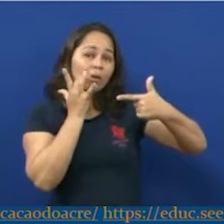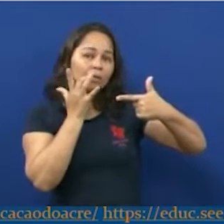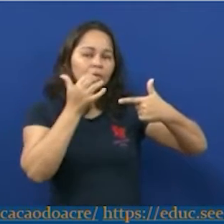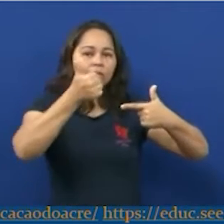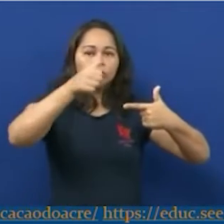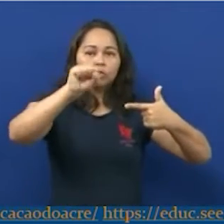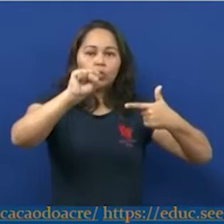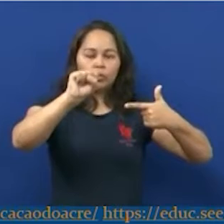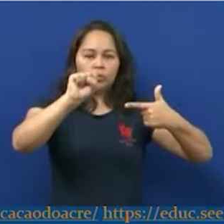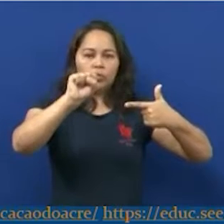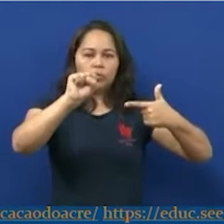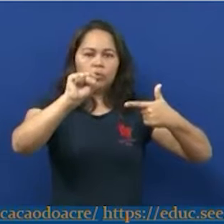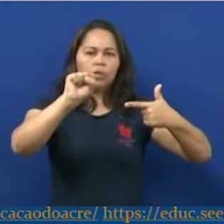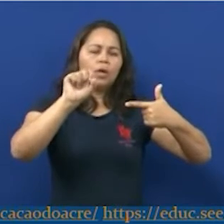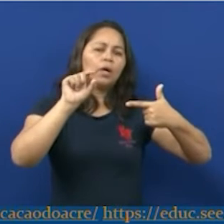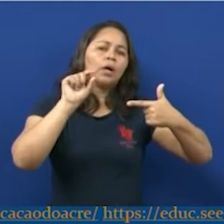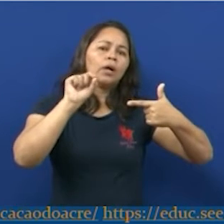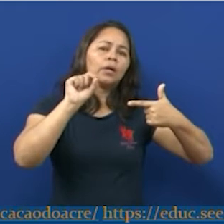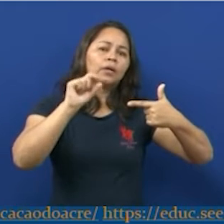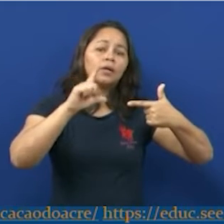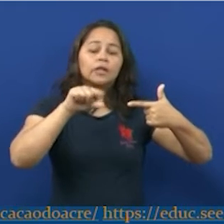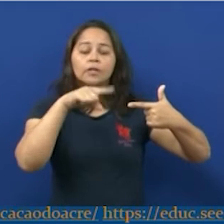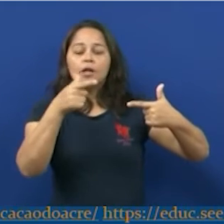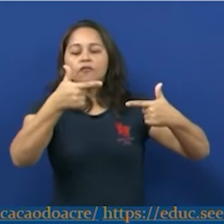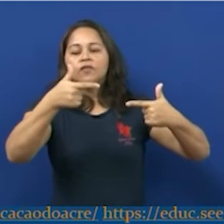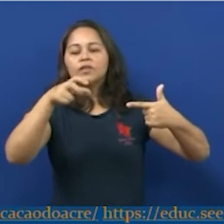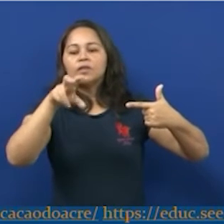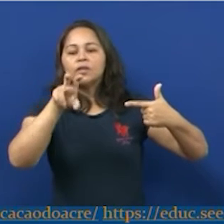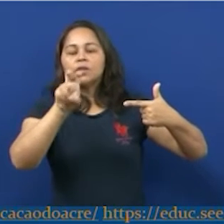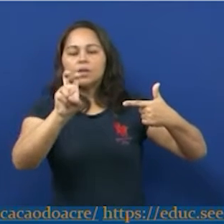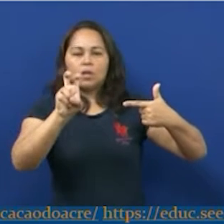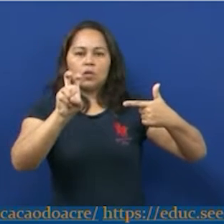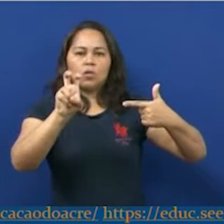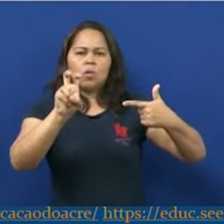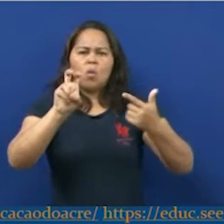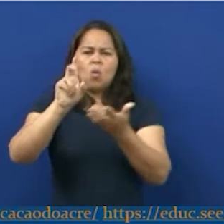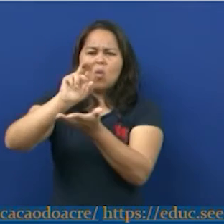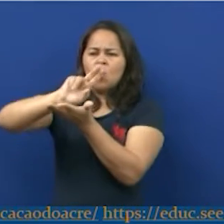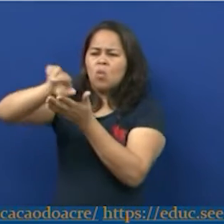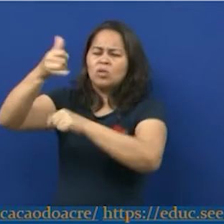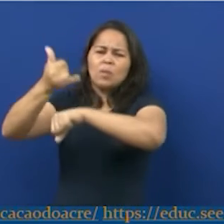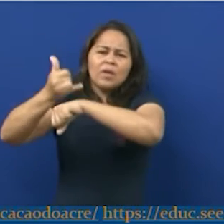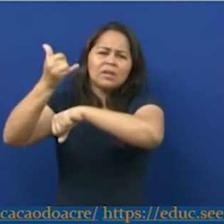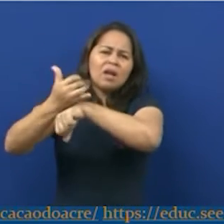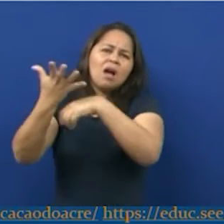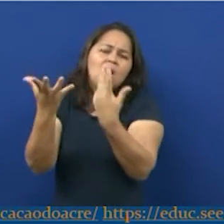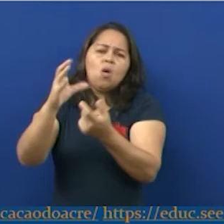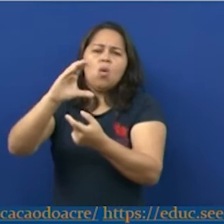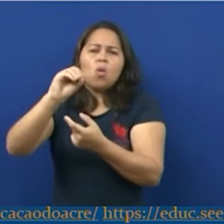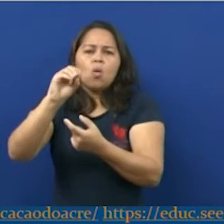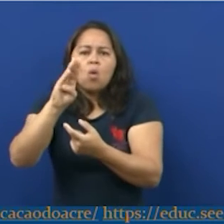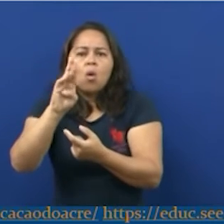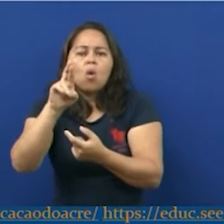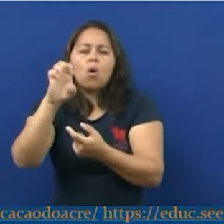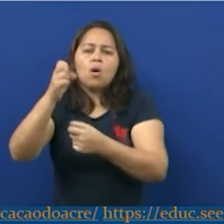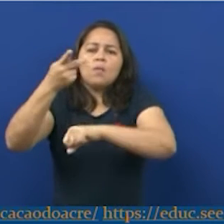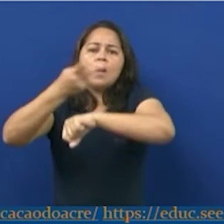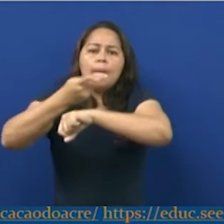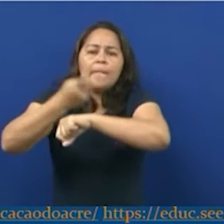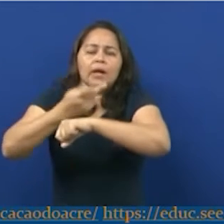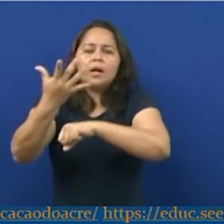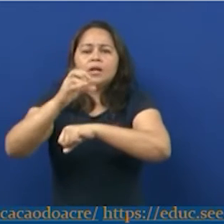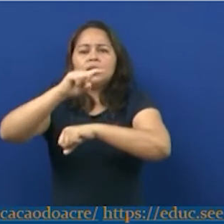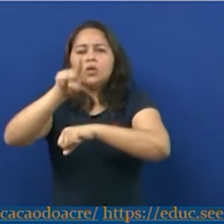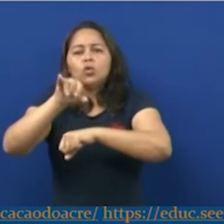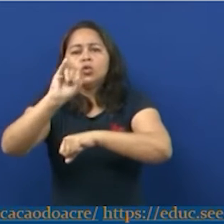ali 75% de ouro e 25% de outros metais, como por exemplo o cobre, a prata, o